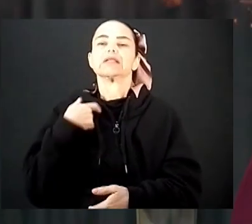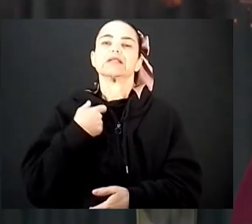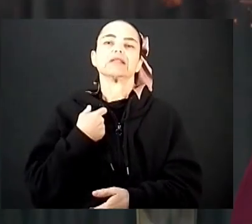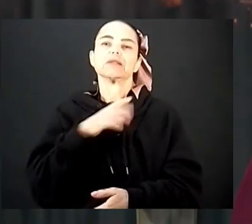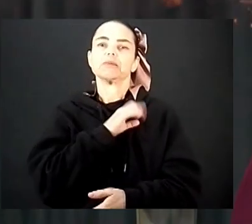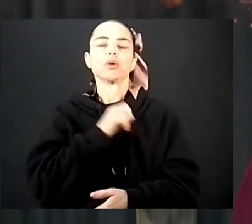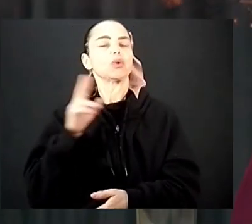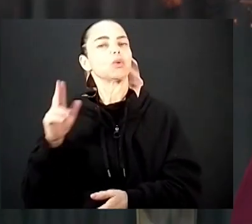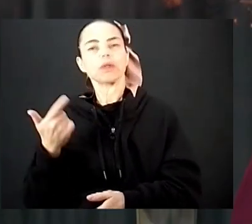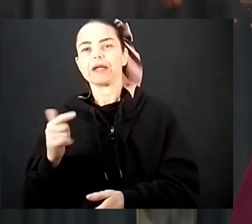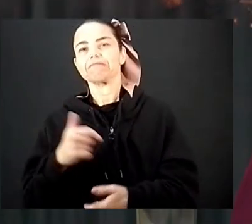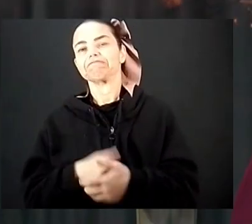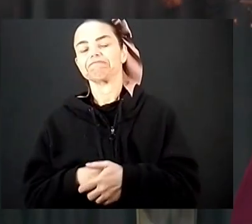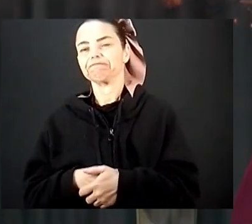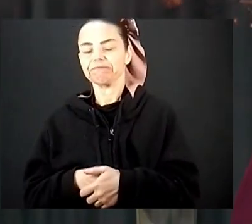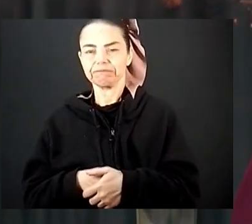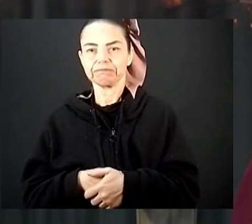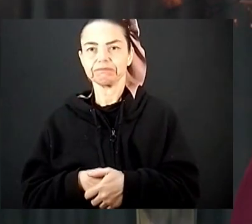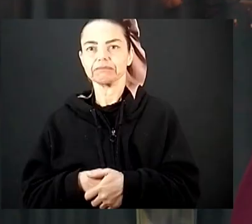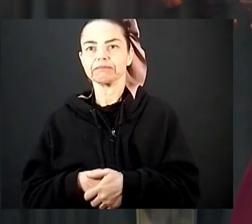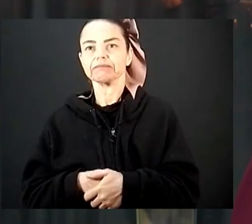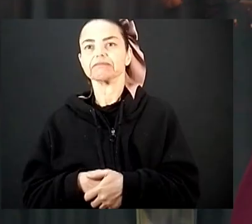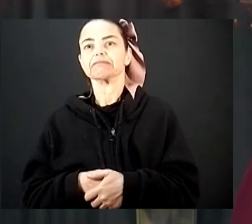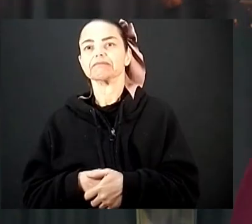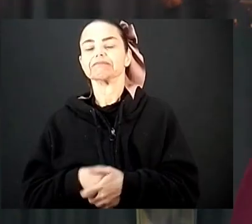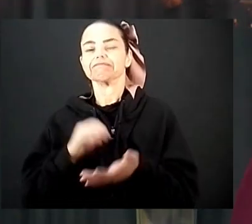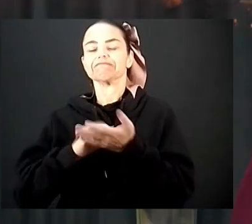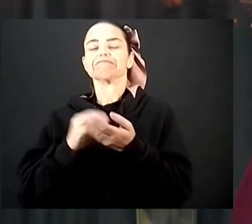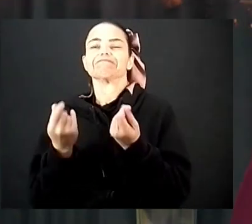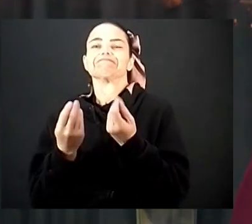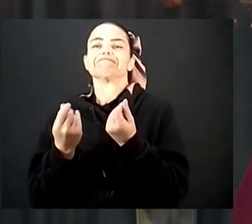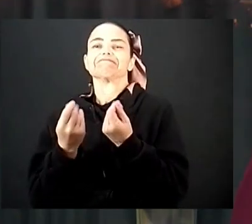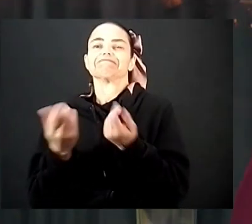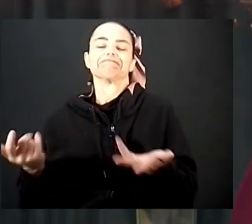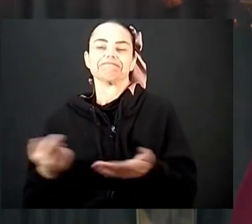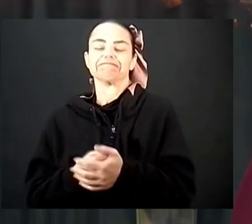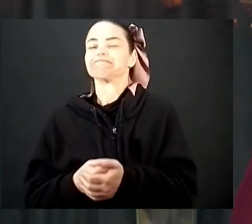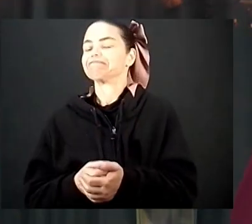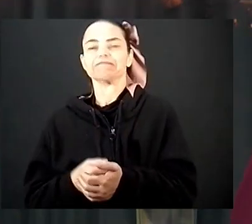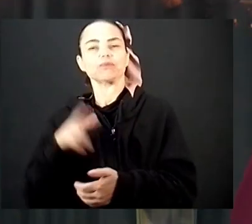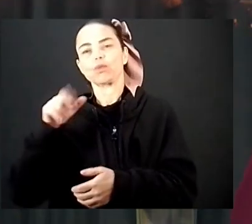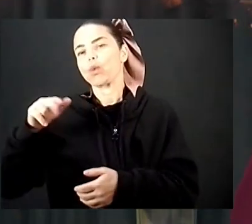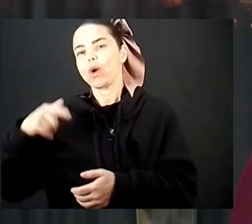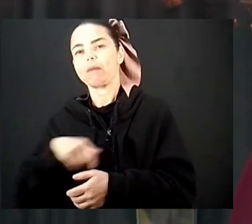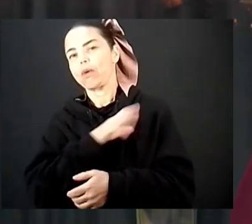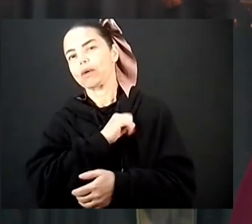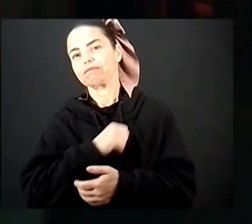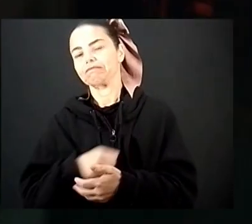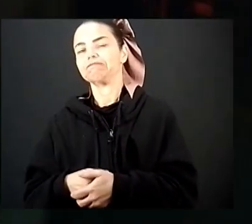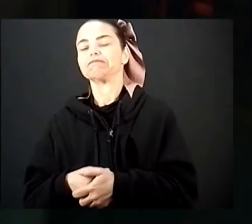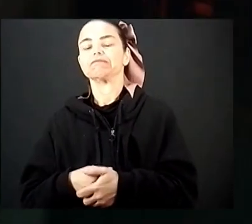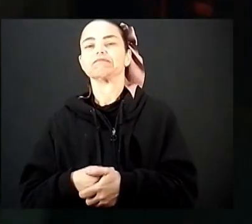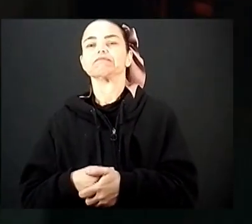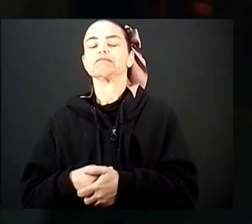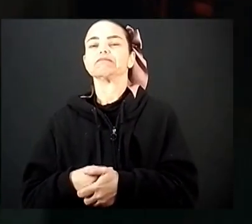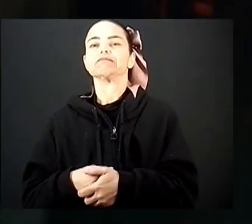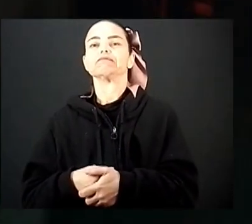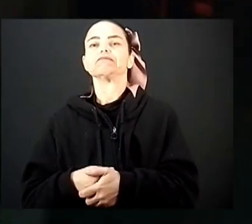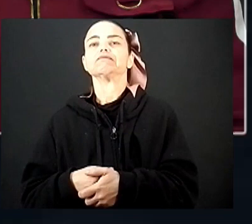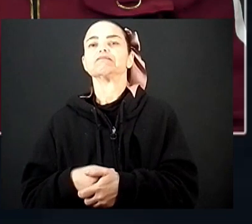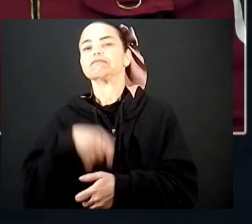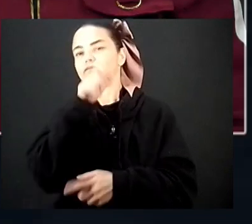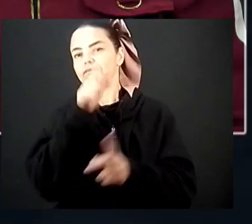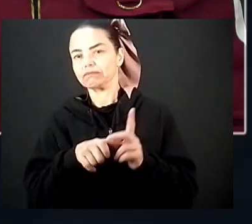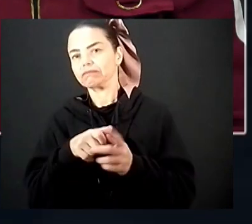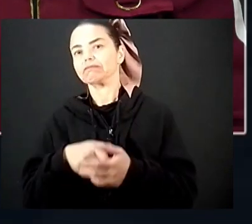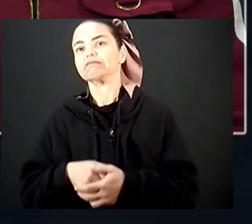né? Exatamente. O amor está faltando. Ponto. Não vai vir daí. Muito bom. E aí essa pessoa ela fica